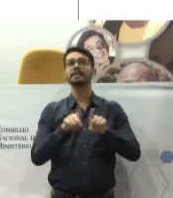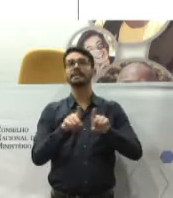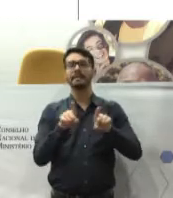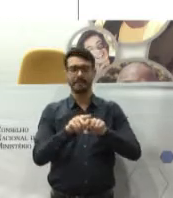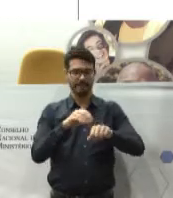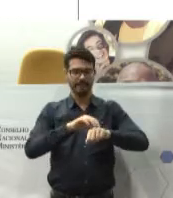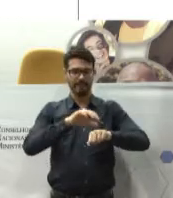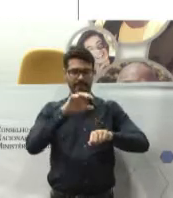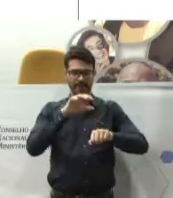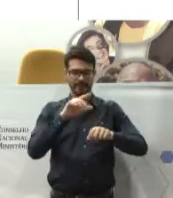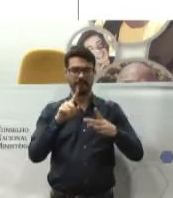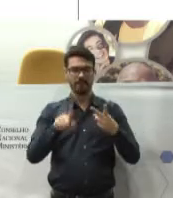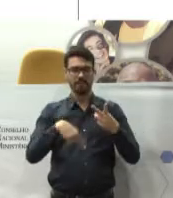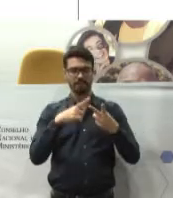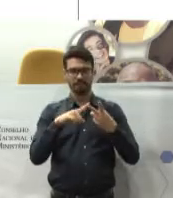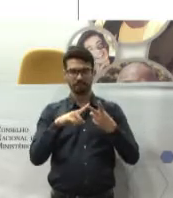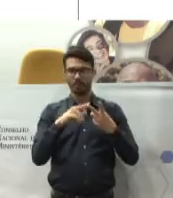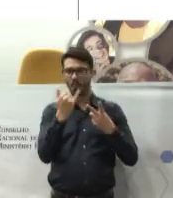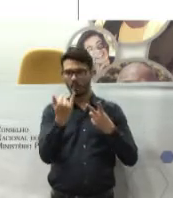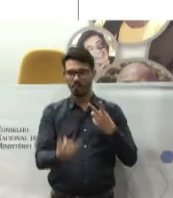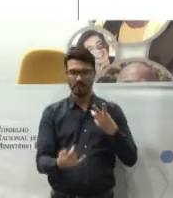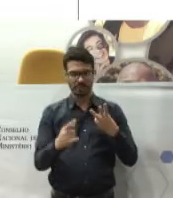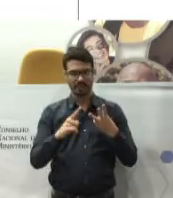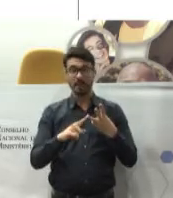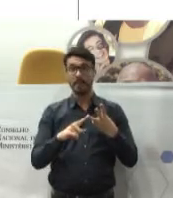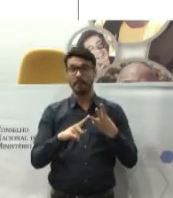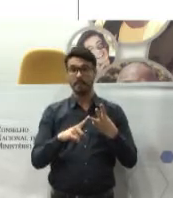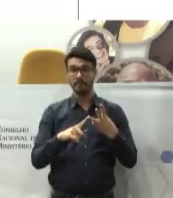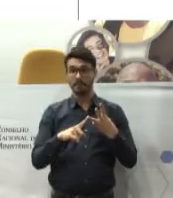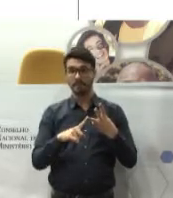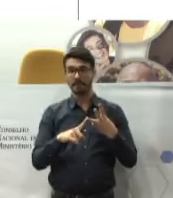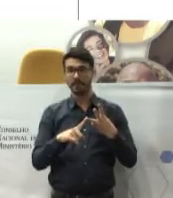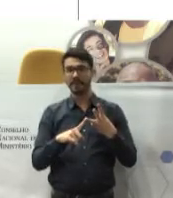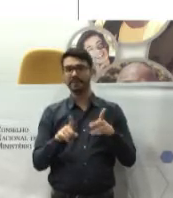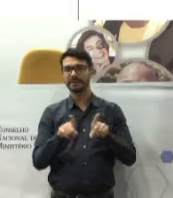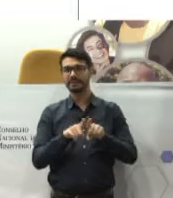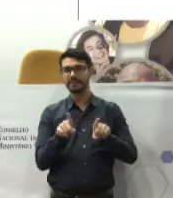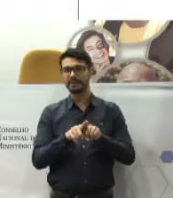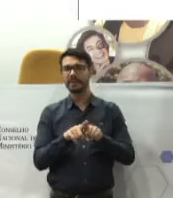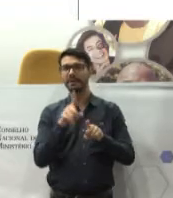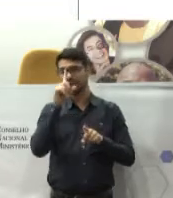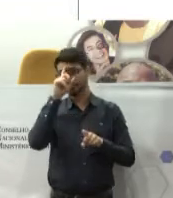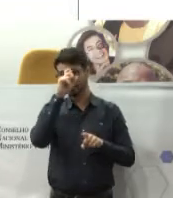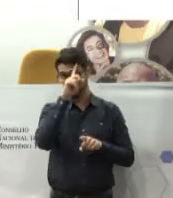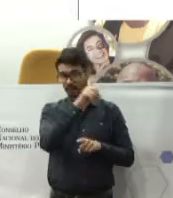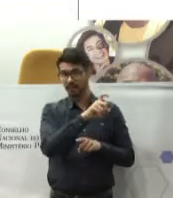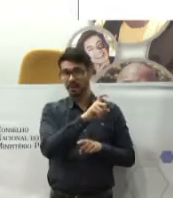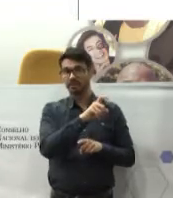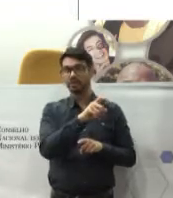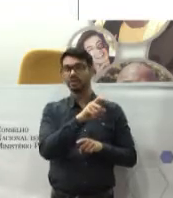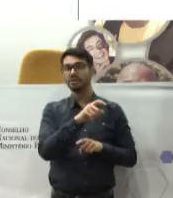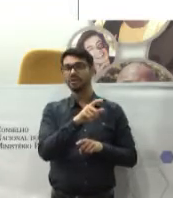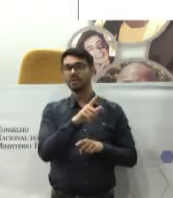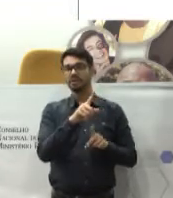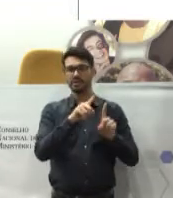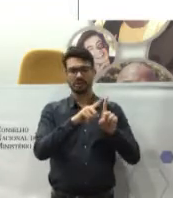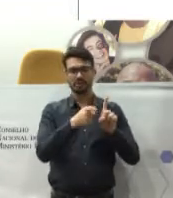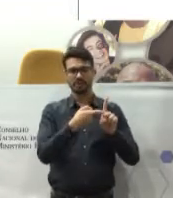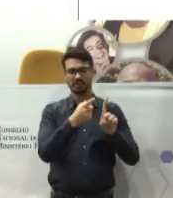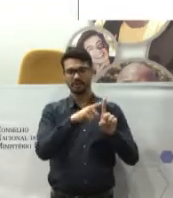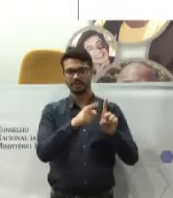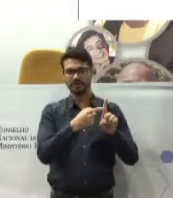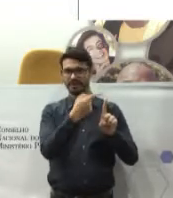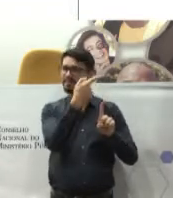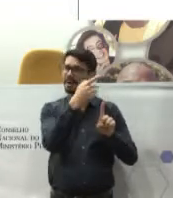Infecções, desnutrição e problemas de saúde reprodutiva. A maioria desses eventos, são 13% do que nos aguarda no futuro, estão na